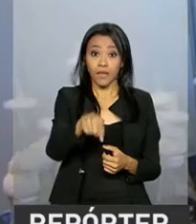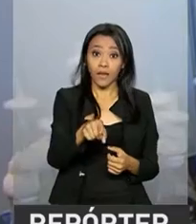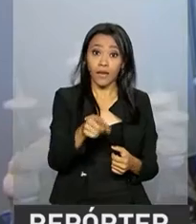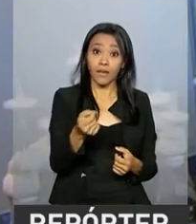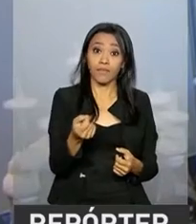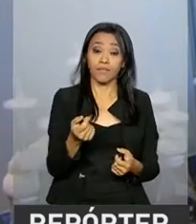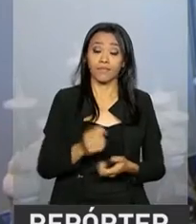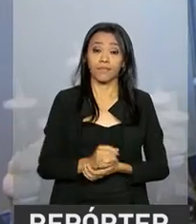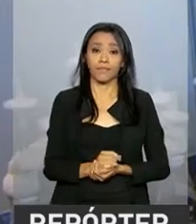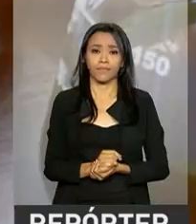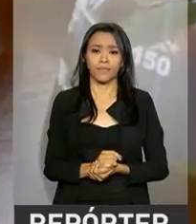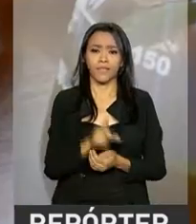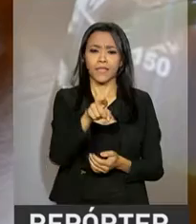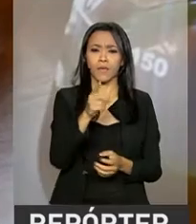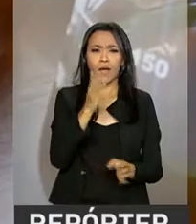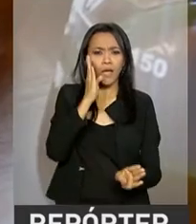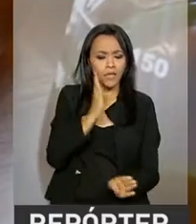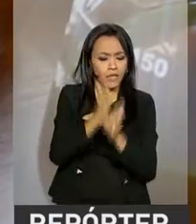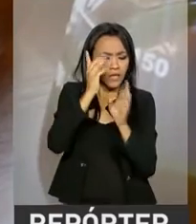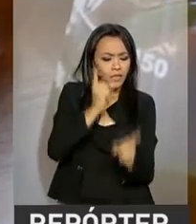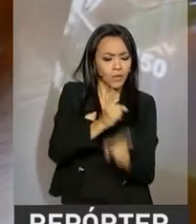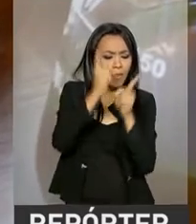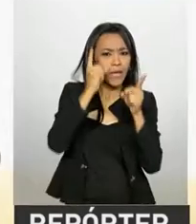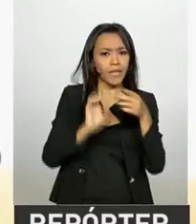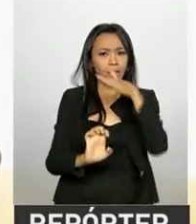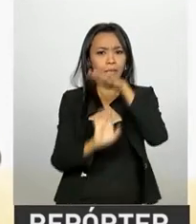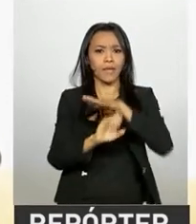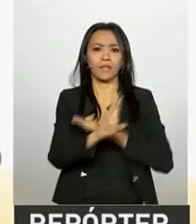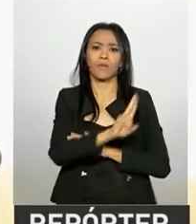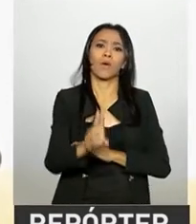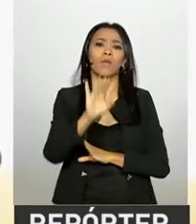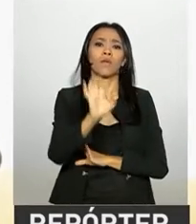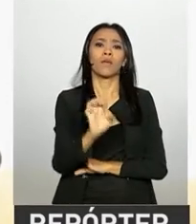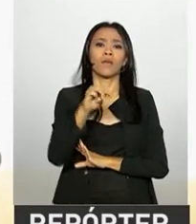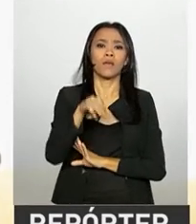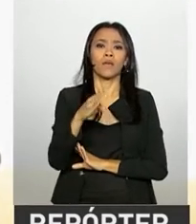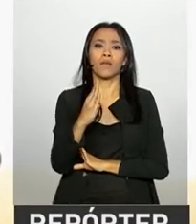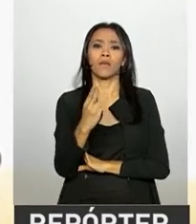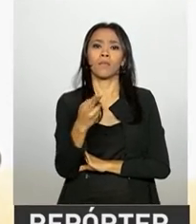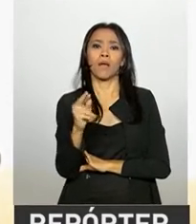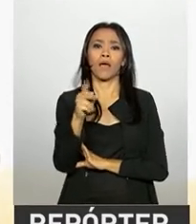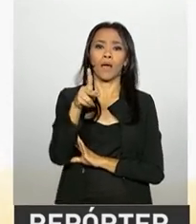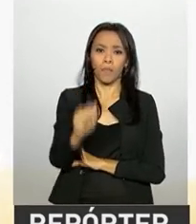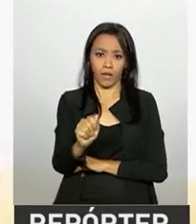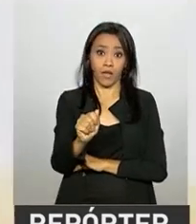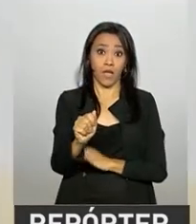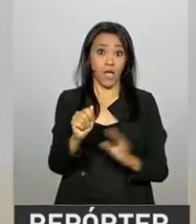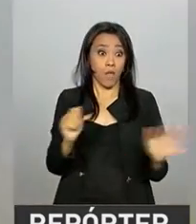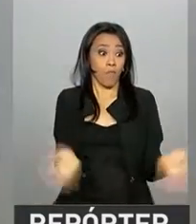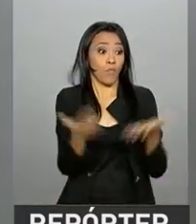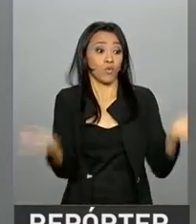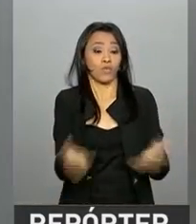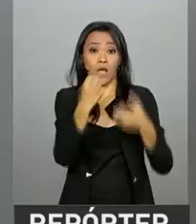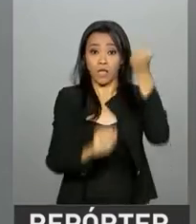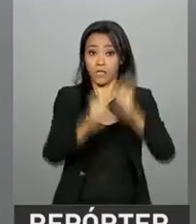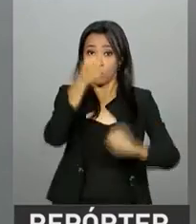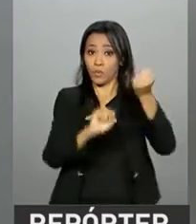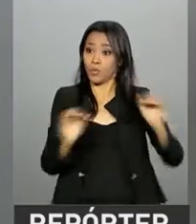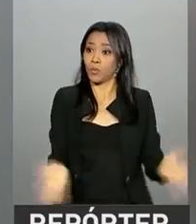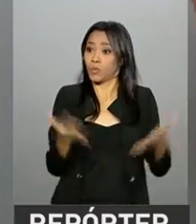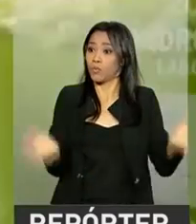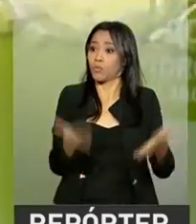passivo ambiental. A descoberta da Embrapa levou ainda a um incentivo para as indústrias, a possibilidade de uma